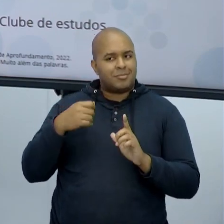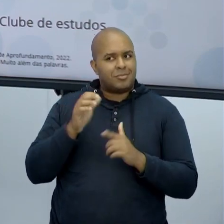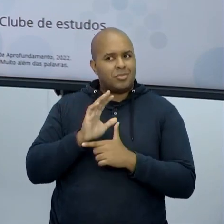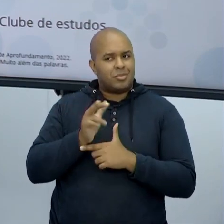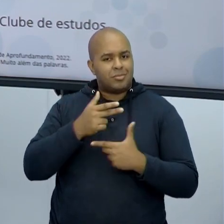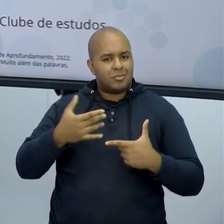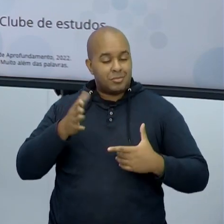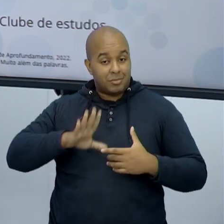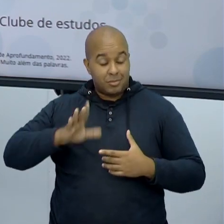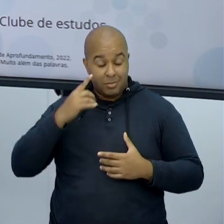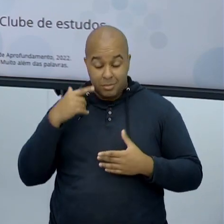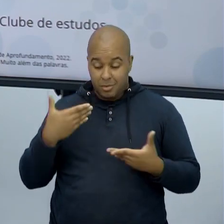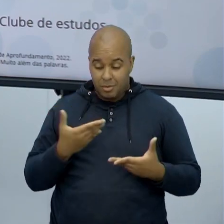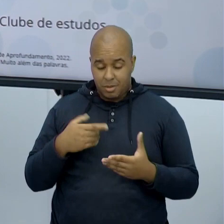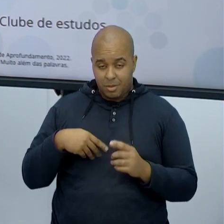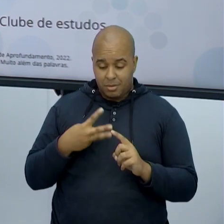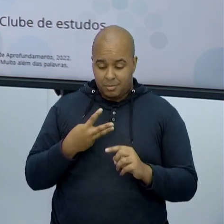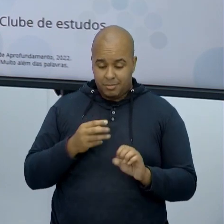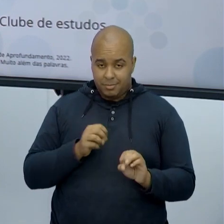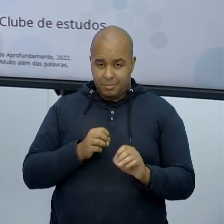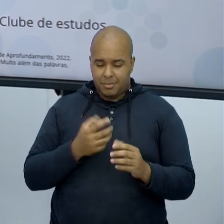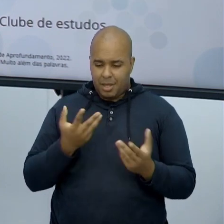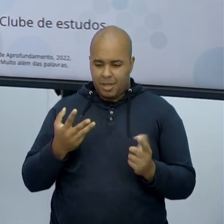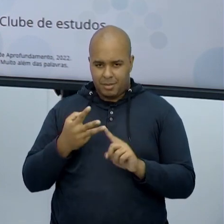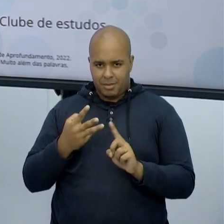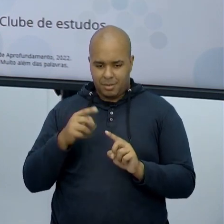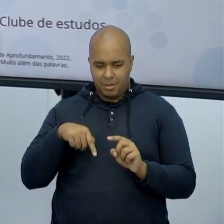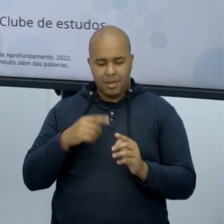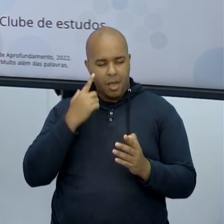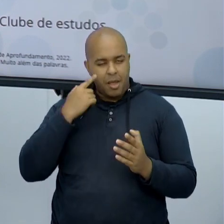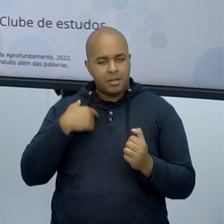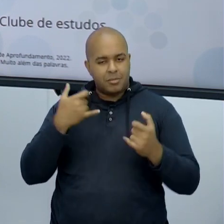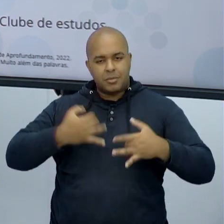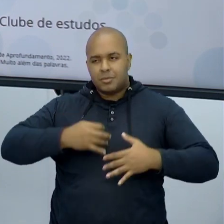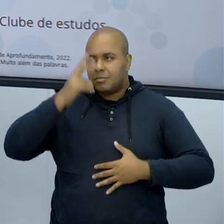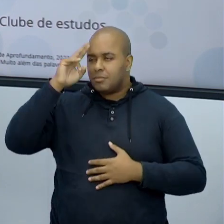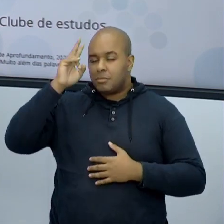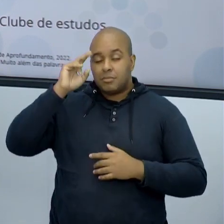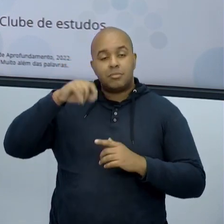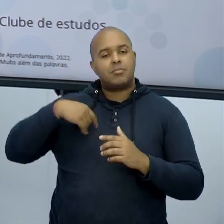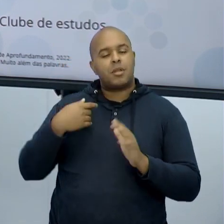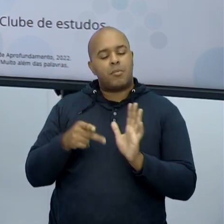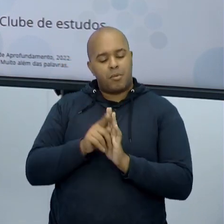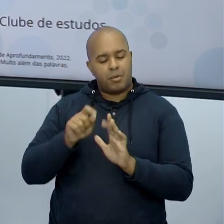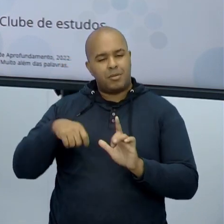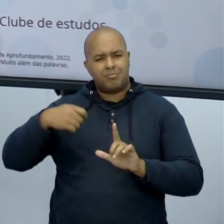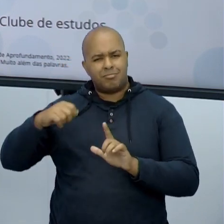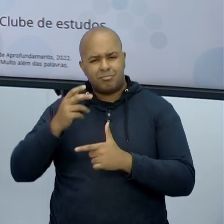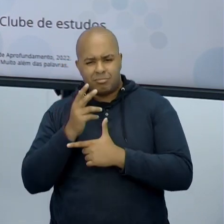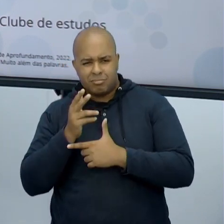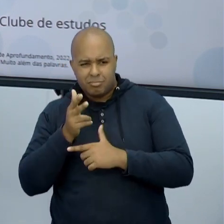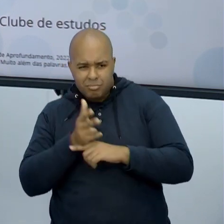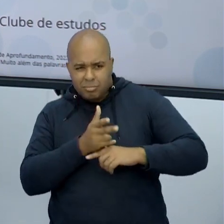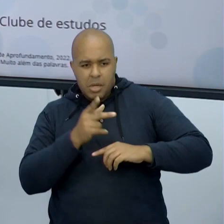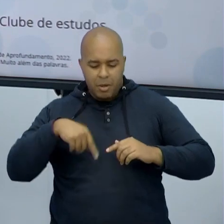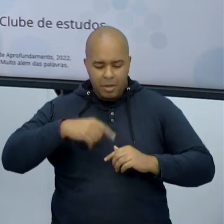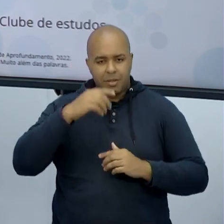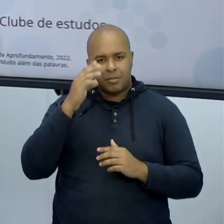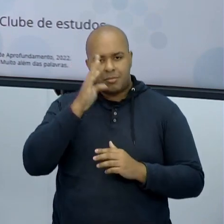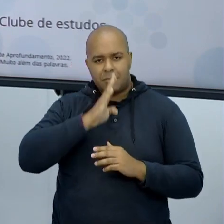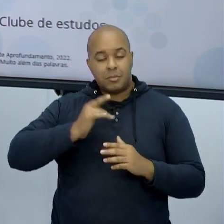identidade. Então, eu estou há 3 aulas, essa é a terceira aula, falando da história do cinema brasileiro e tentando